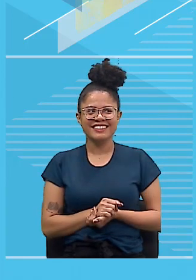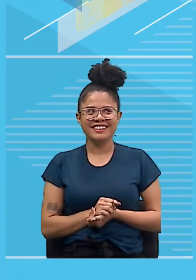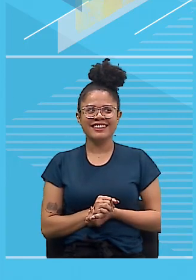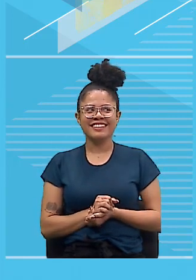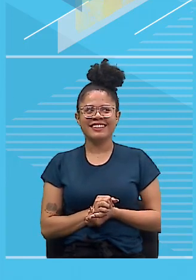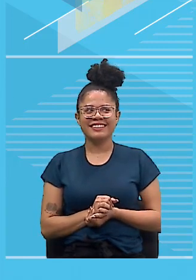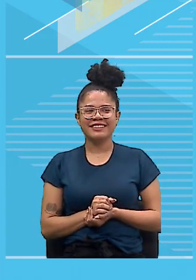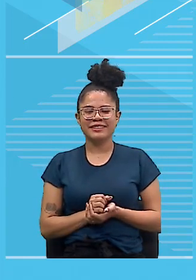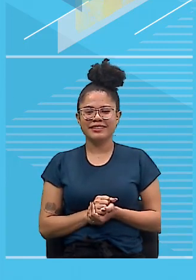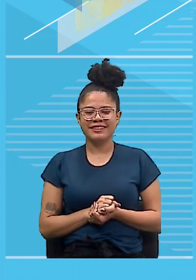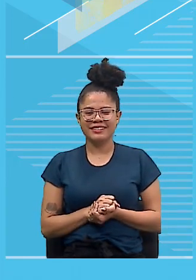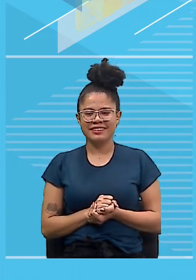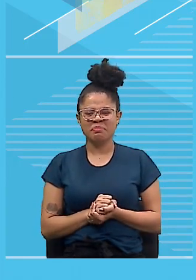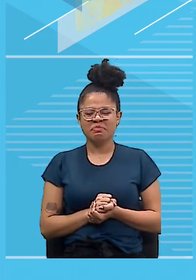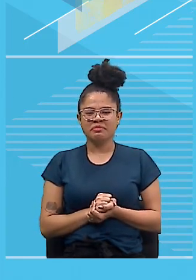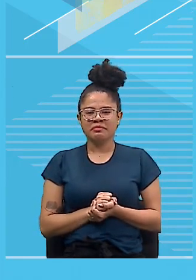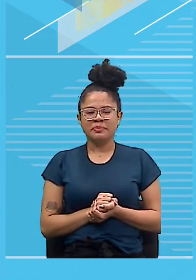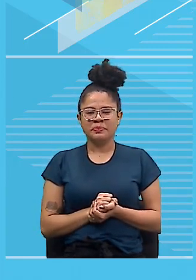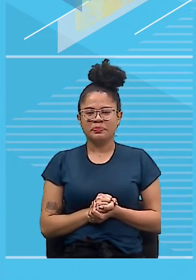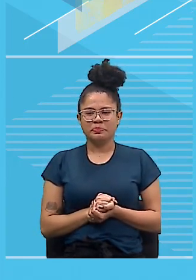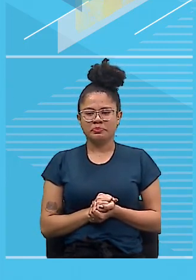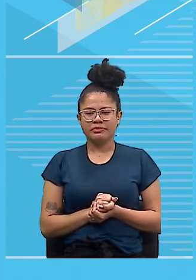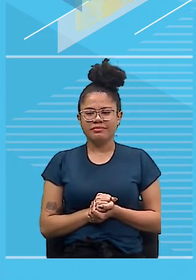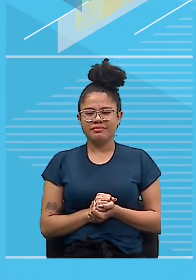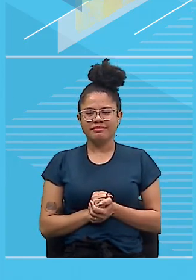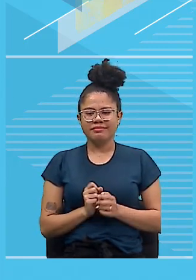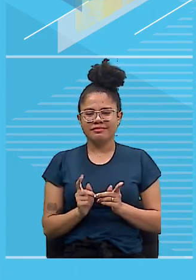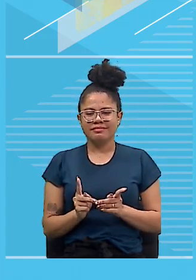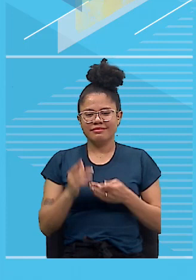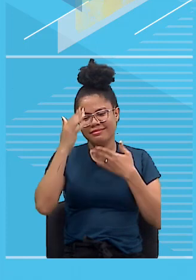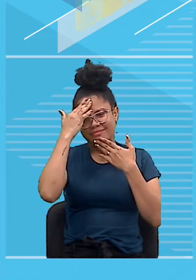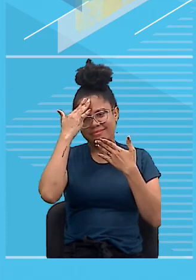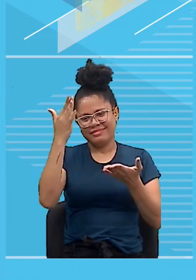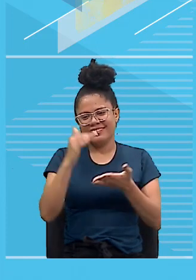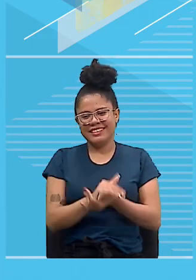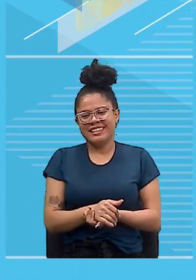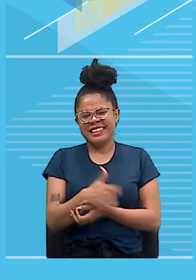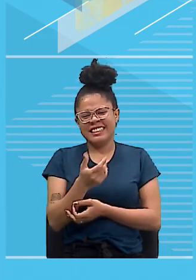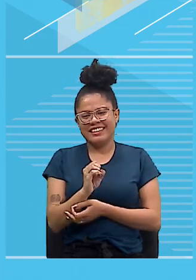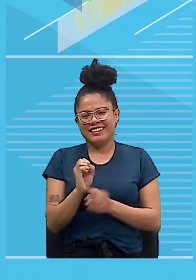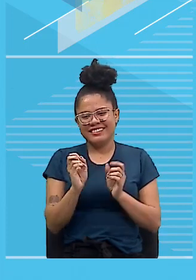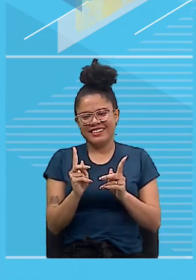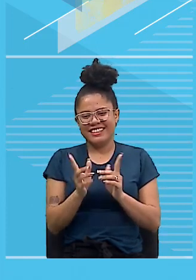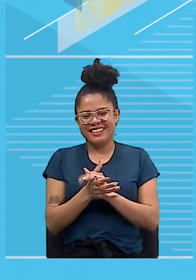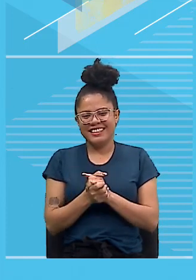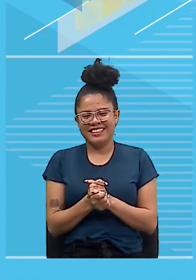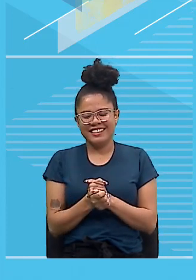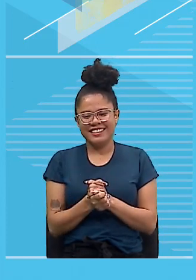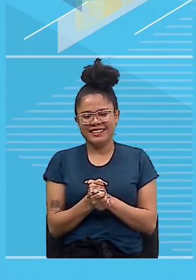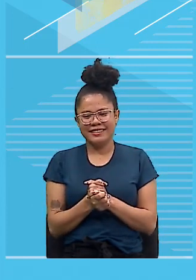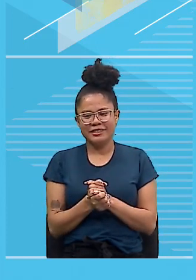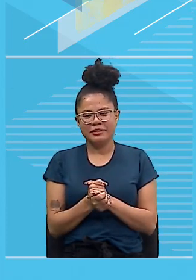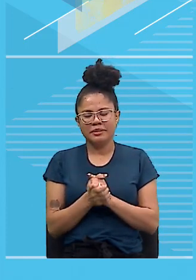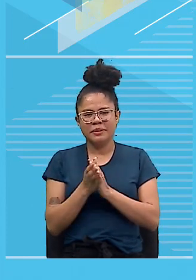pronto tá todo mundo do barco agora tudo bem obrigado pela nota 10 é pouco muito obrigado galera